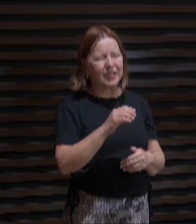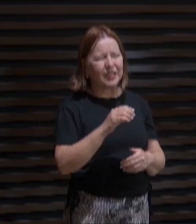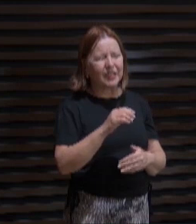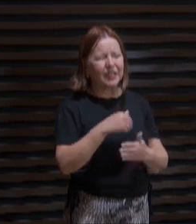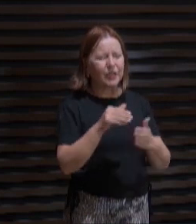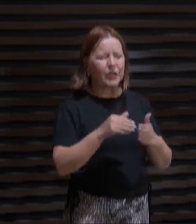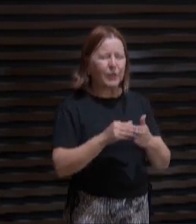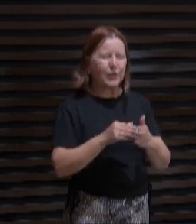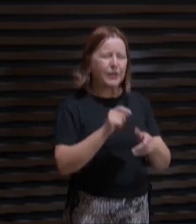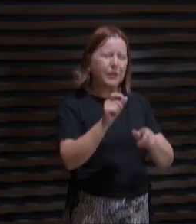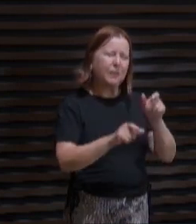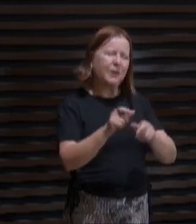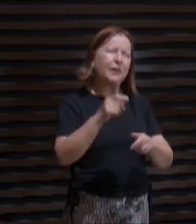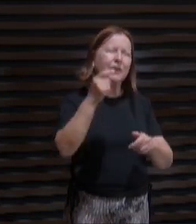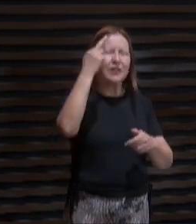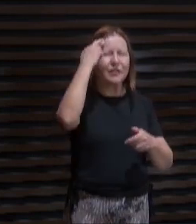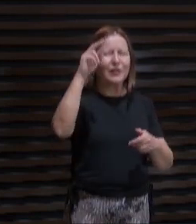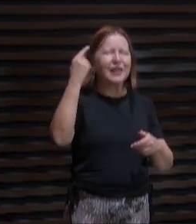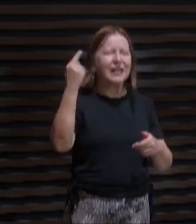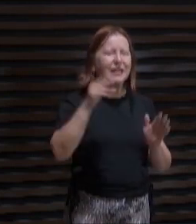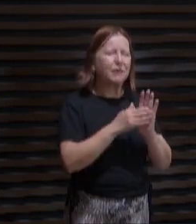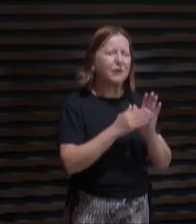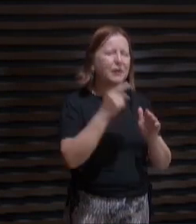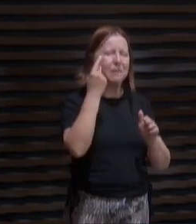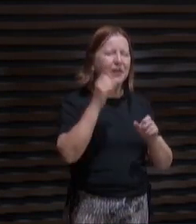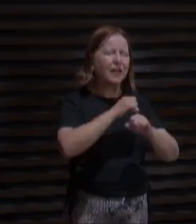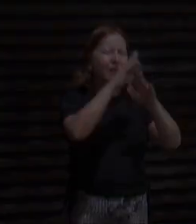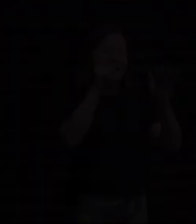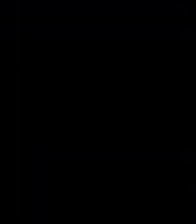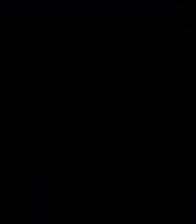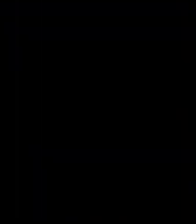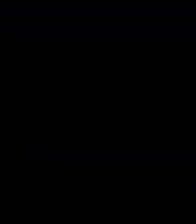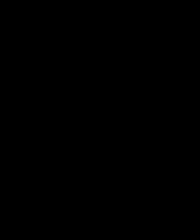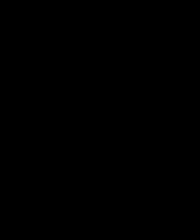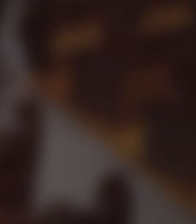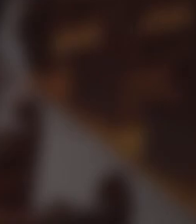tem um propósito para a glória do teu próprio nome. Amém.